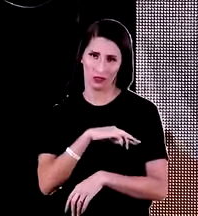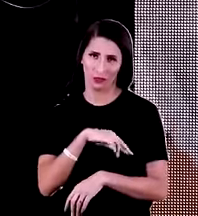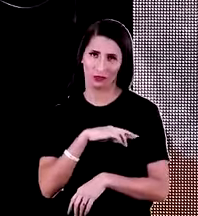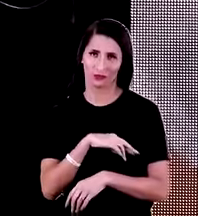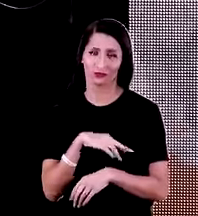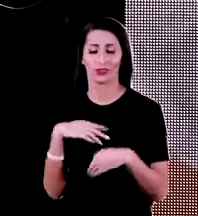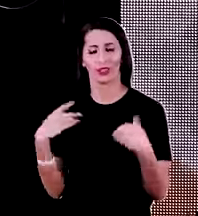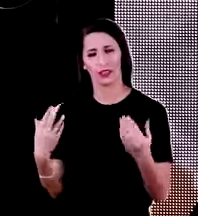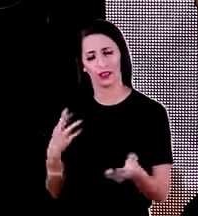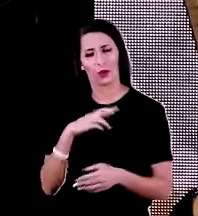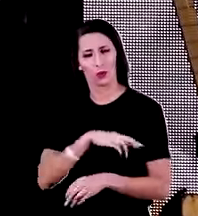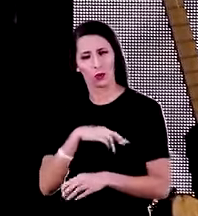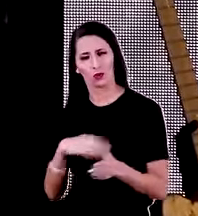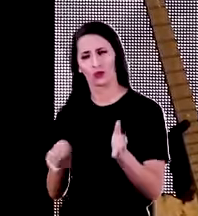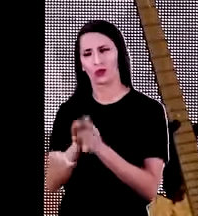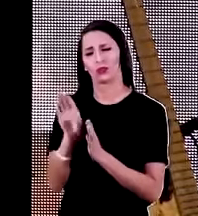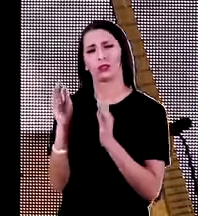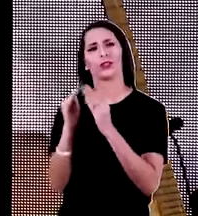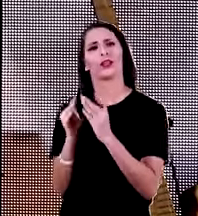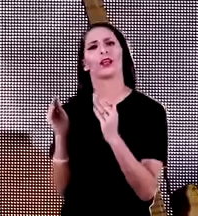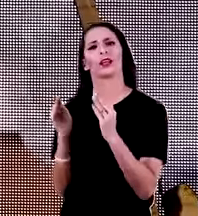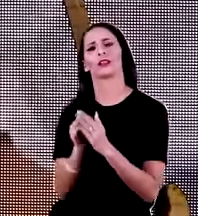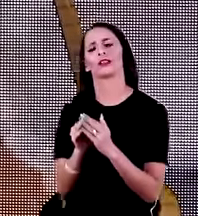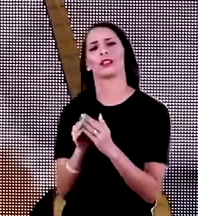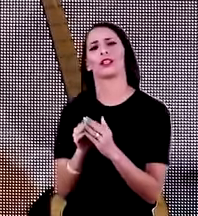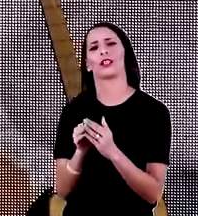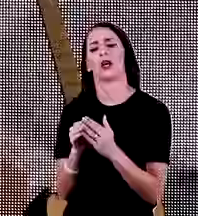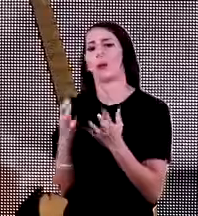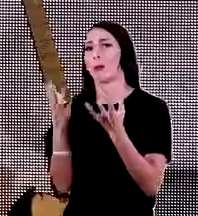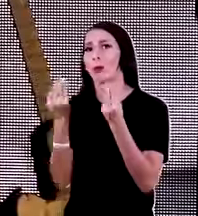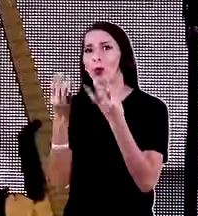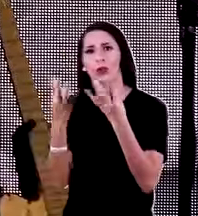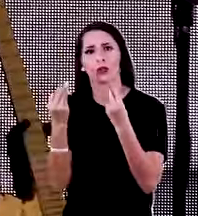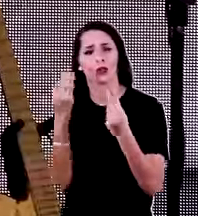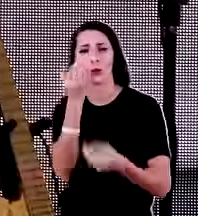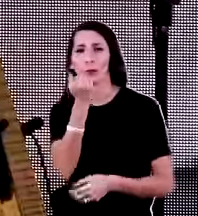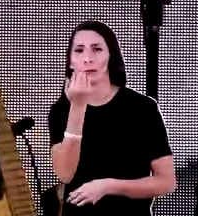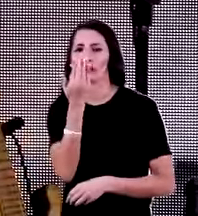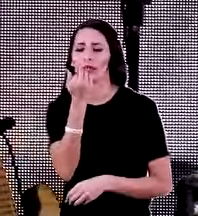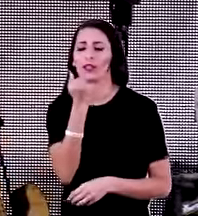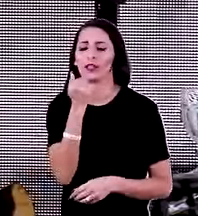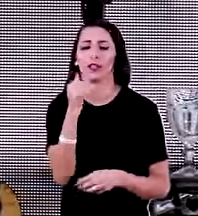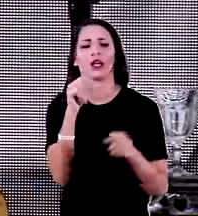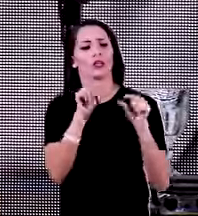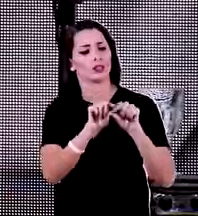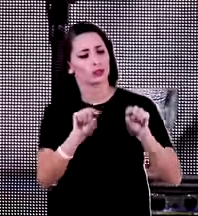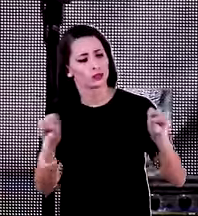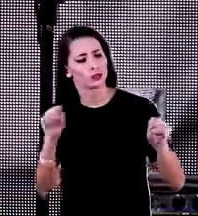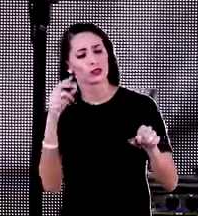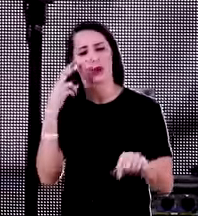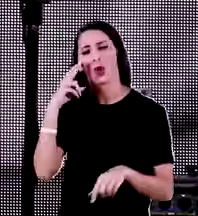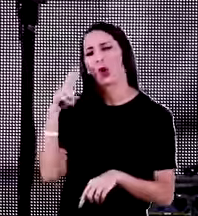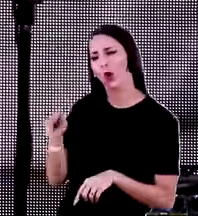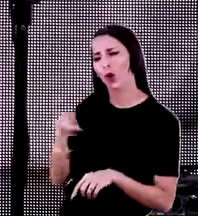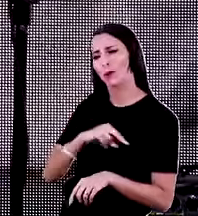Aí Ruth chega em casa, cheia de comida. E o texto diz que ela olha para Noemi e diz,